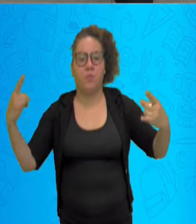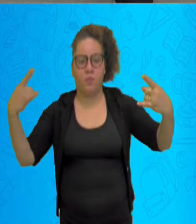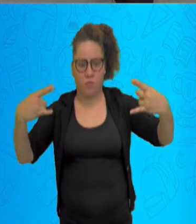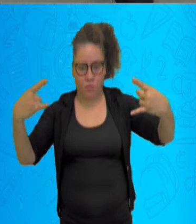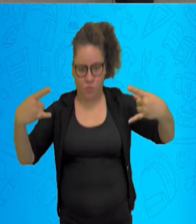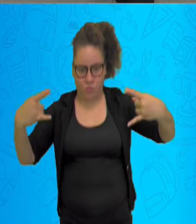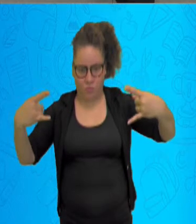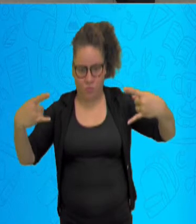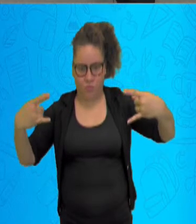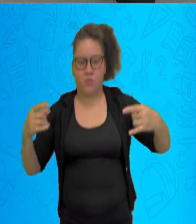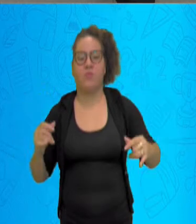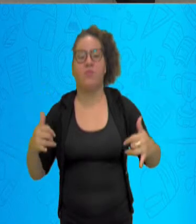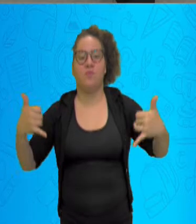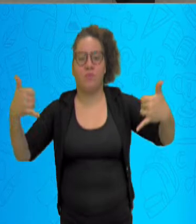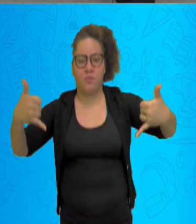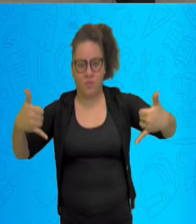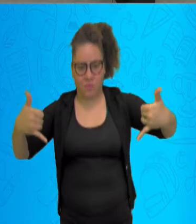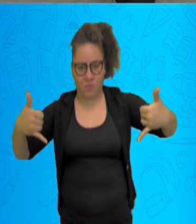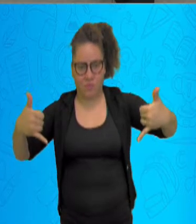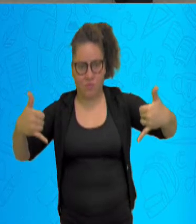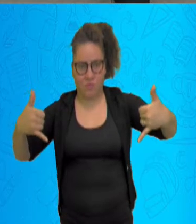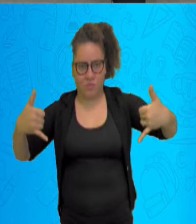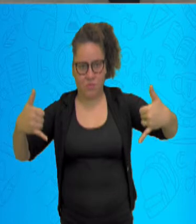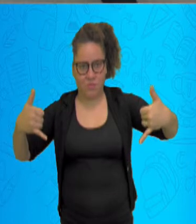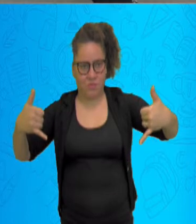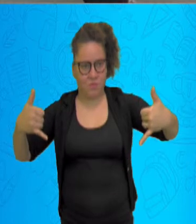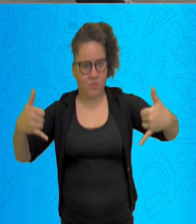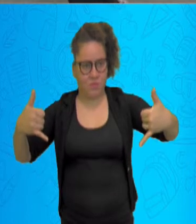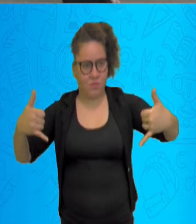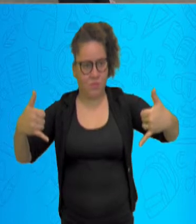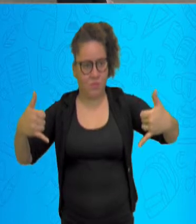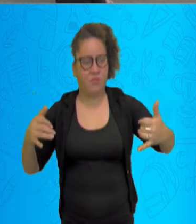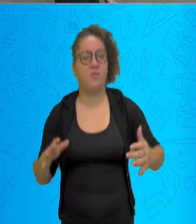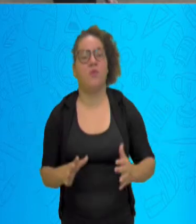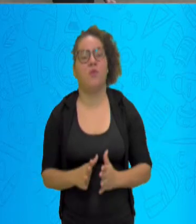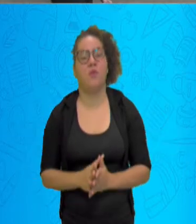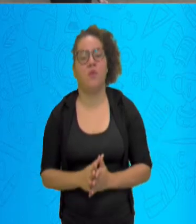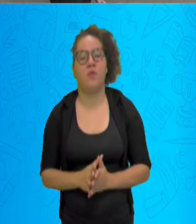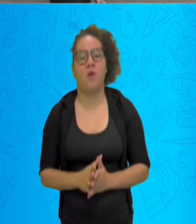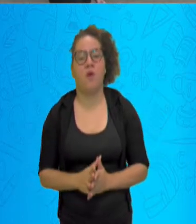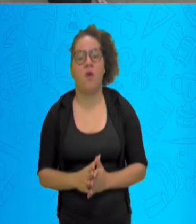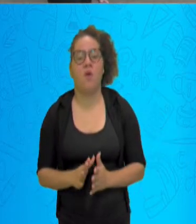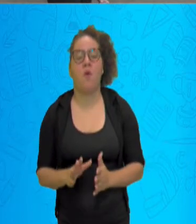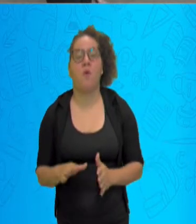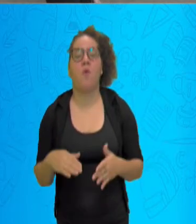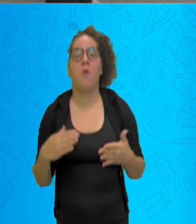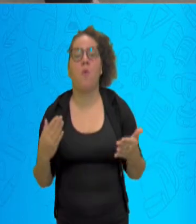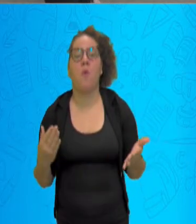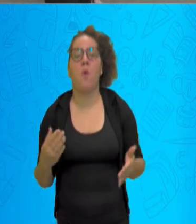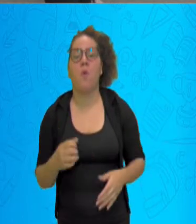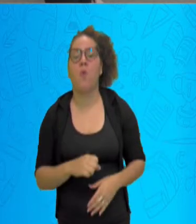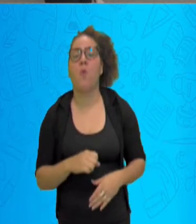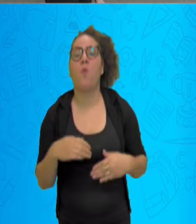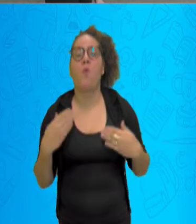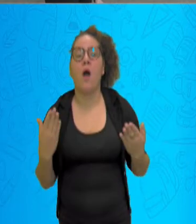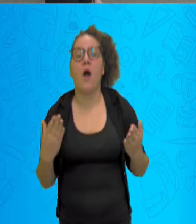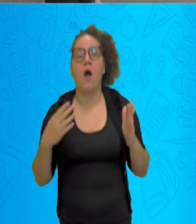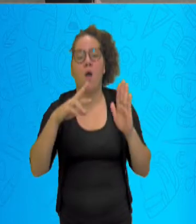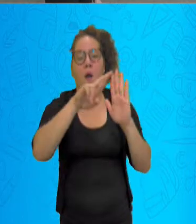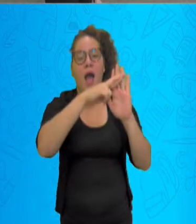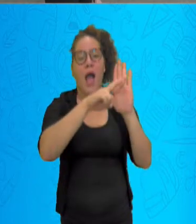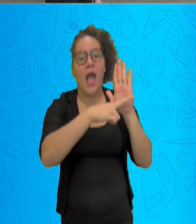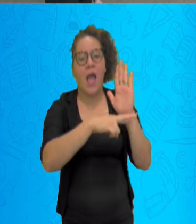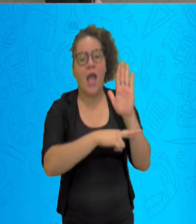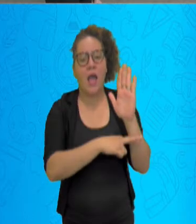colchetes e chaves. Nós vamos ver quais são as qual que é a regra, qual que é a